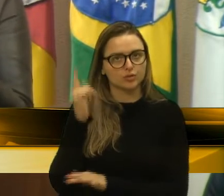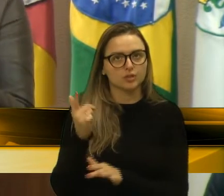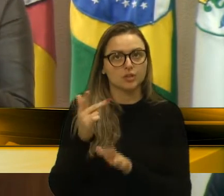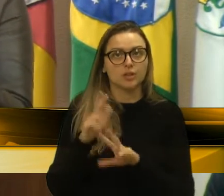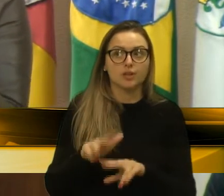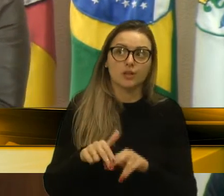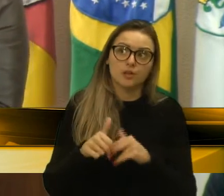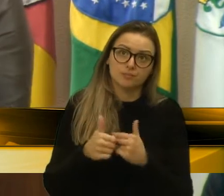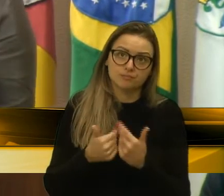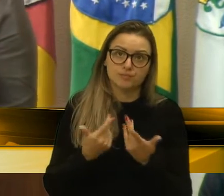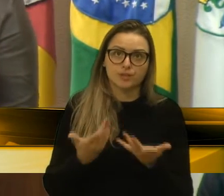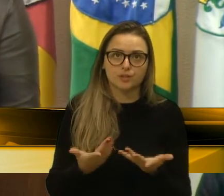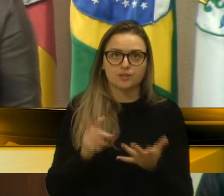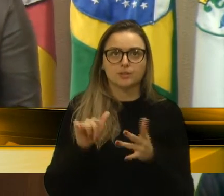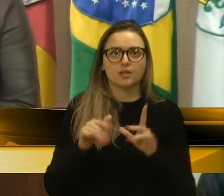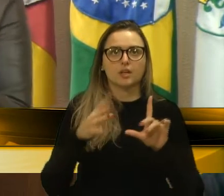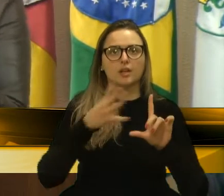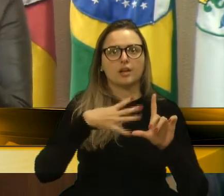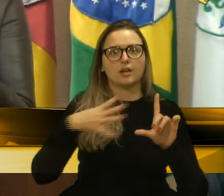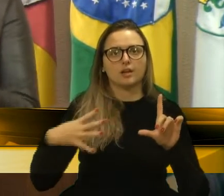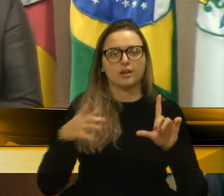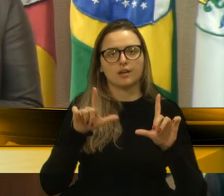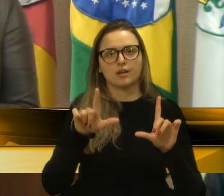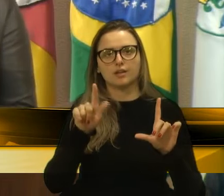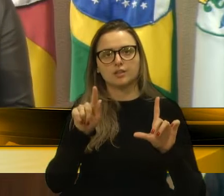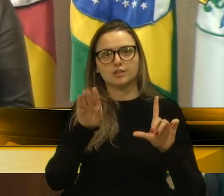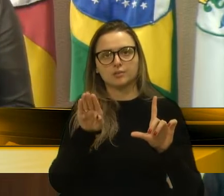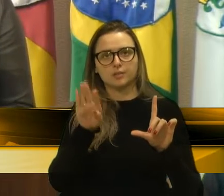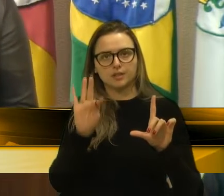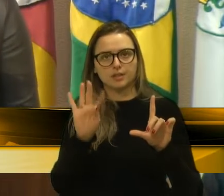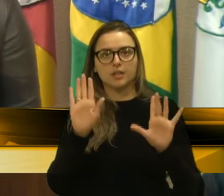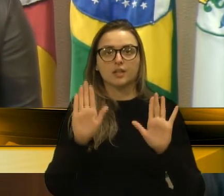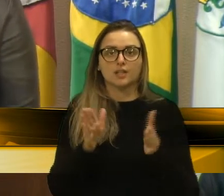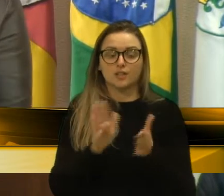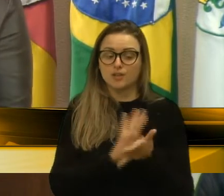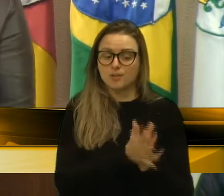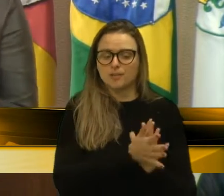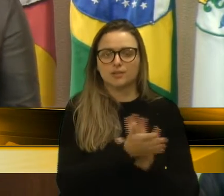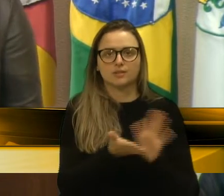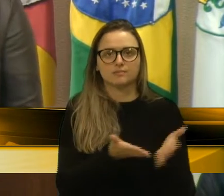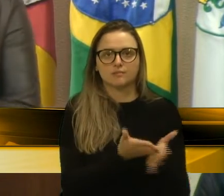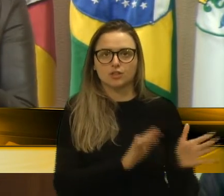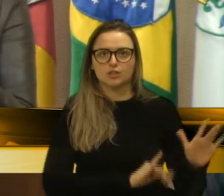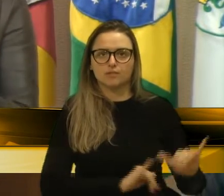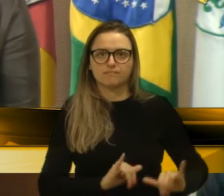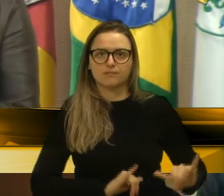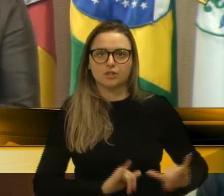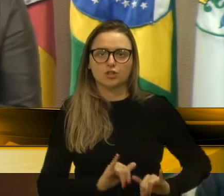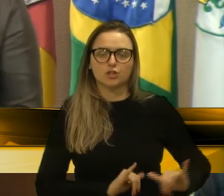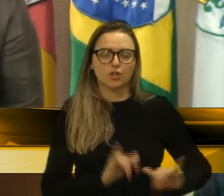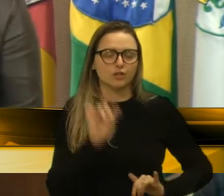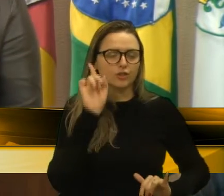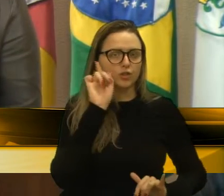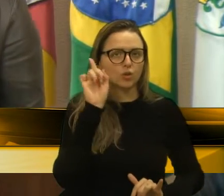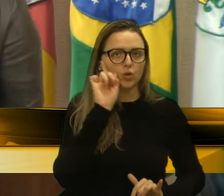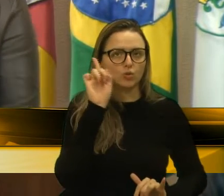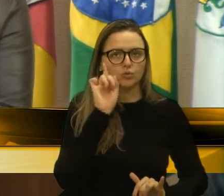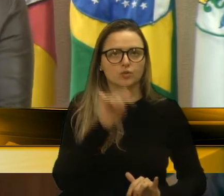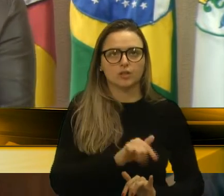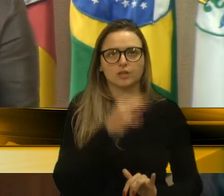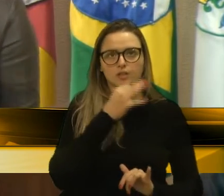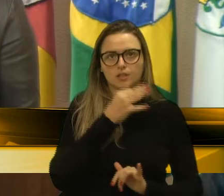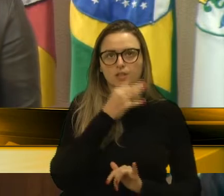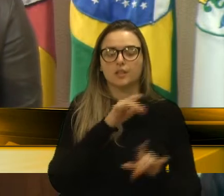por ser uma população LGBT, por ser uma população que já é marginalizada e que sofre preconceito diariamente em Caxias do Sul e